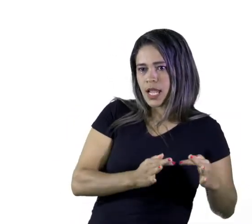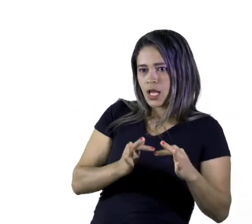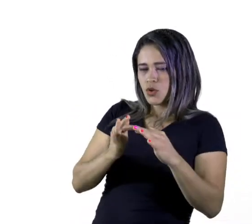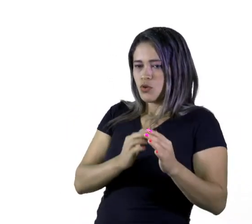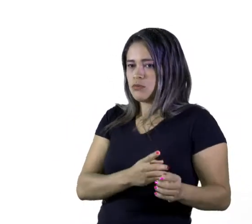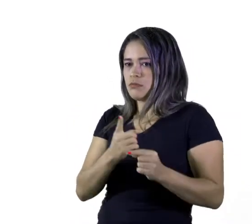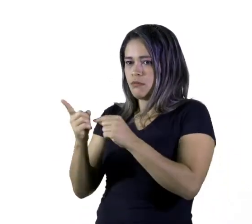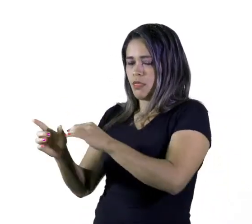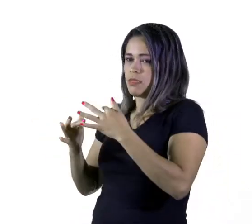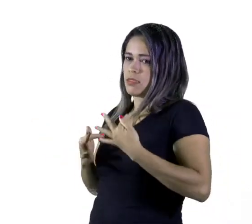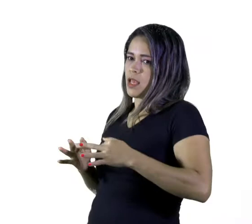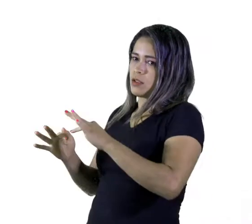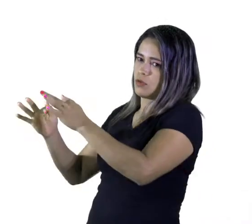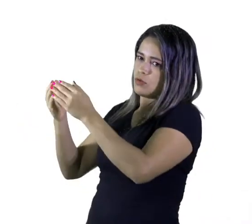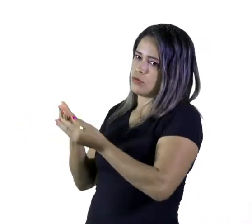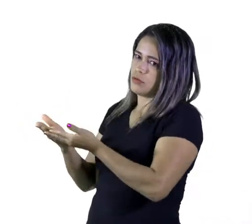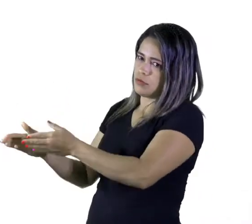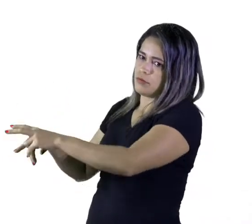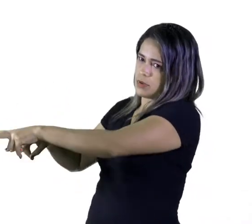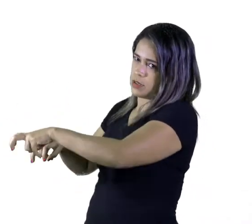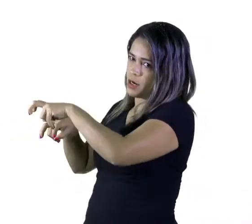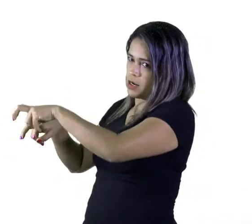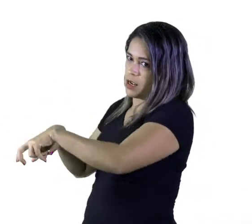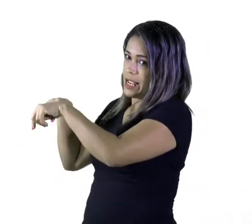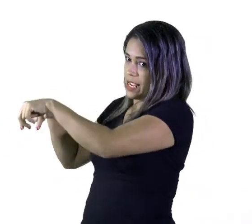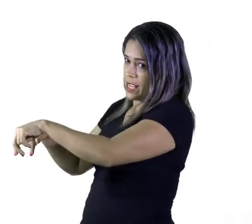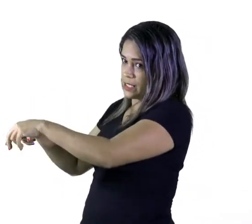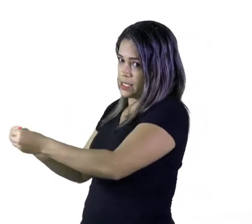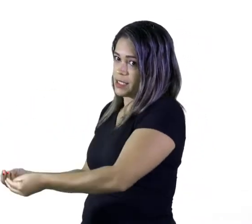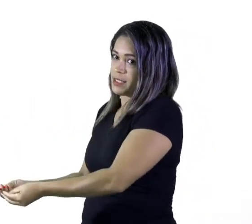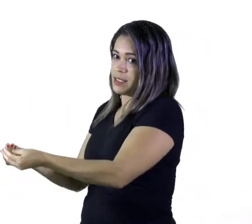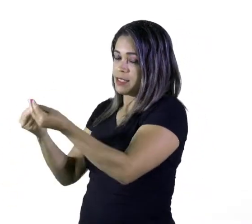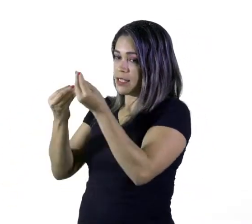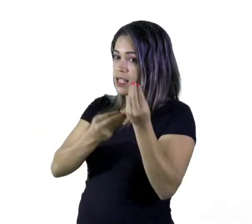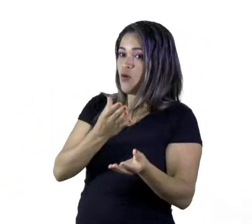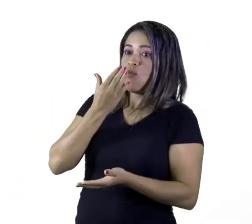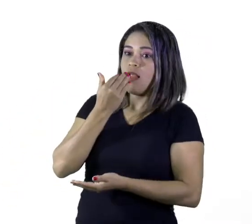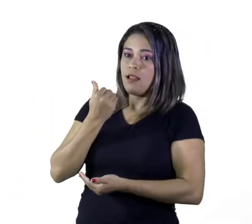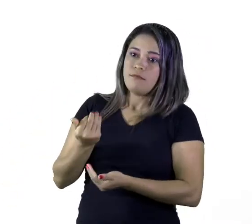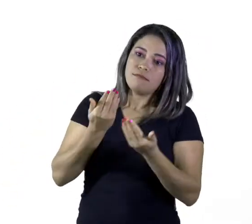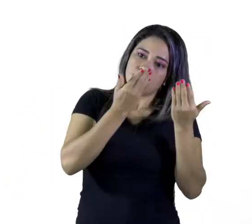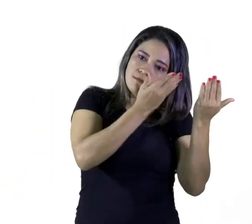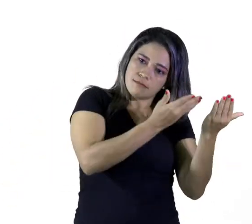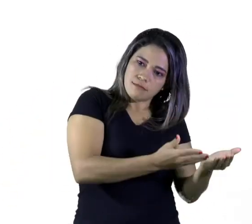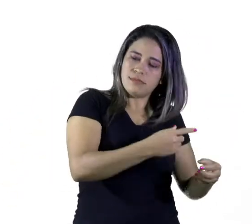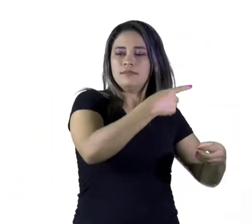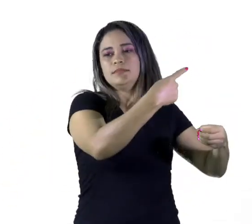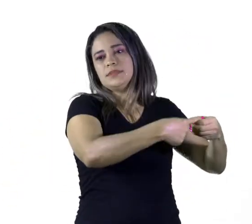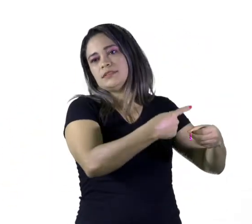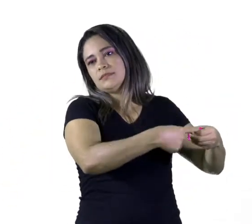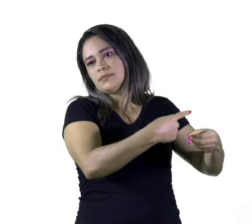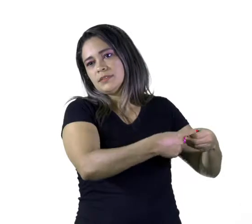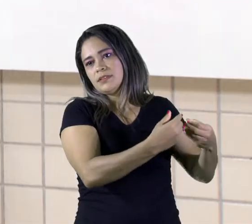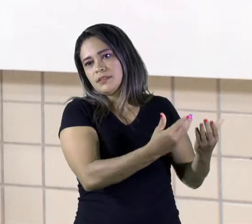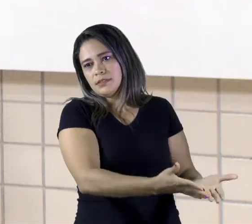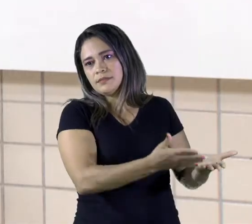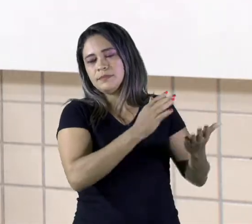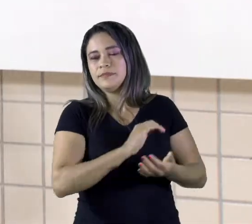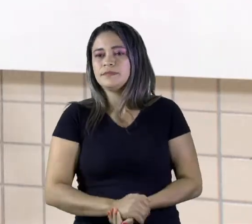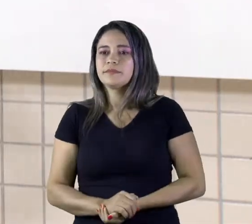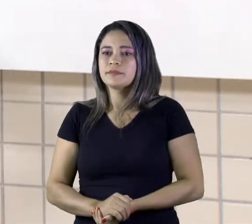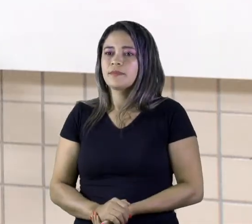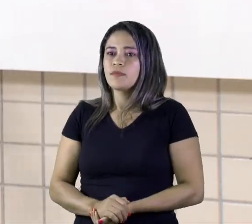E o campo oferece a matéria-prima, o alimento que vai ser transformado na cidade. Então,